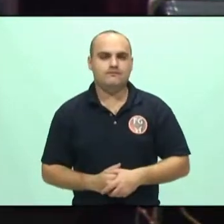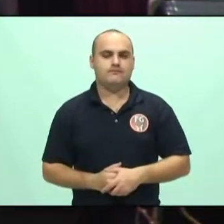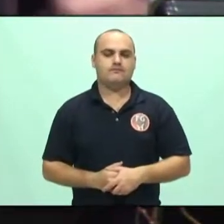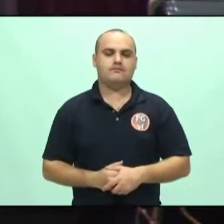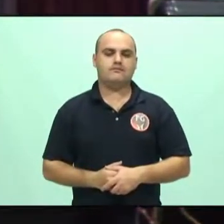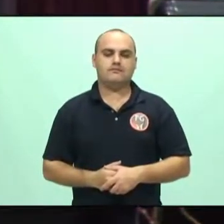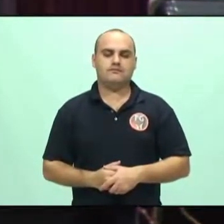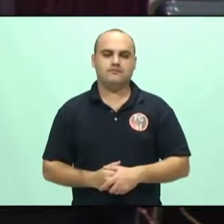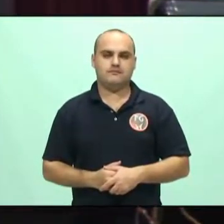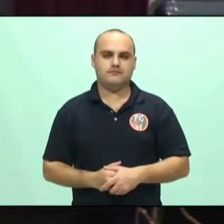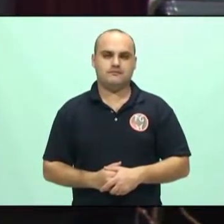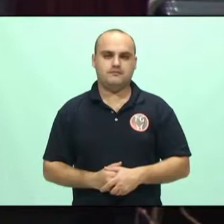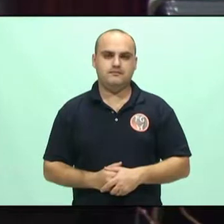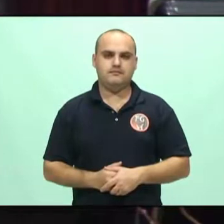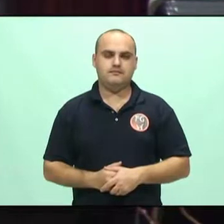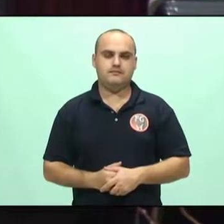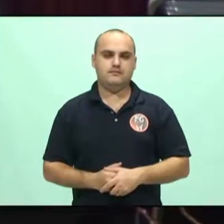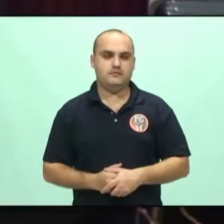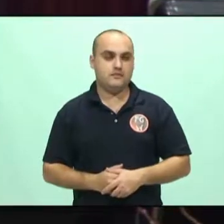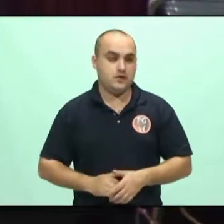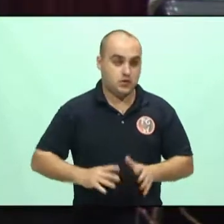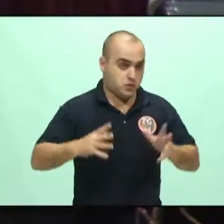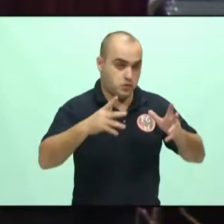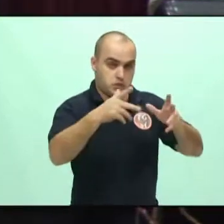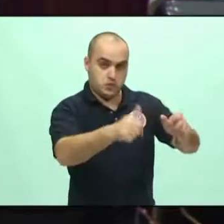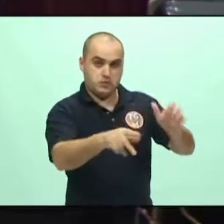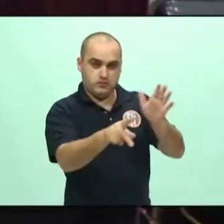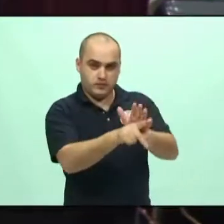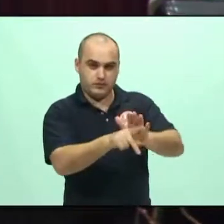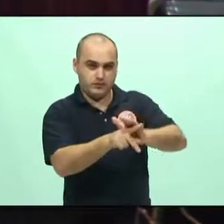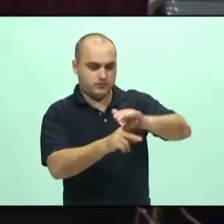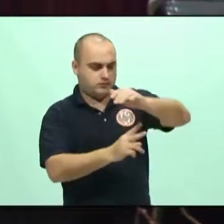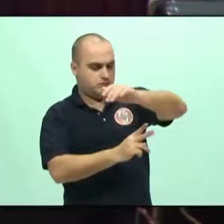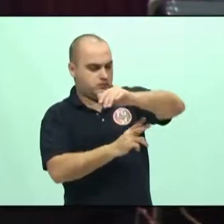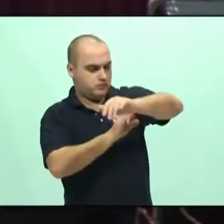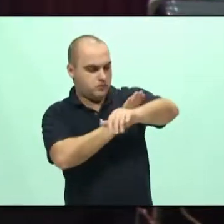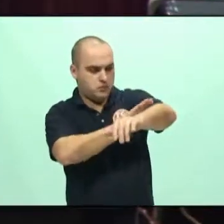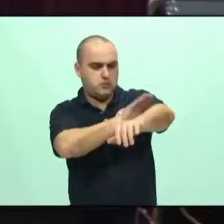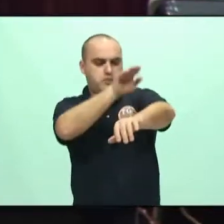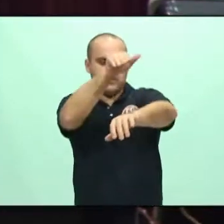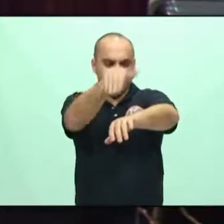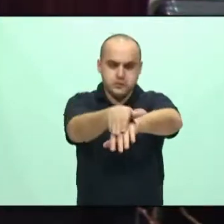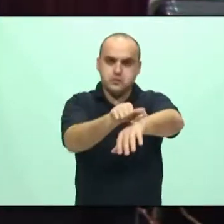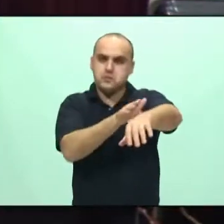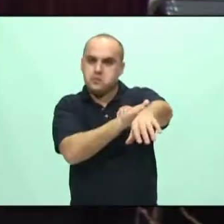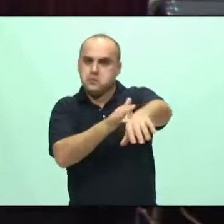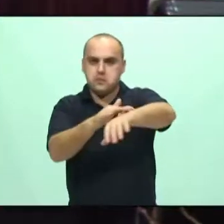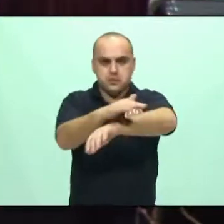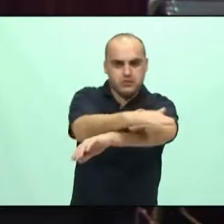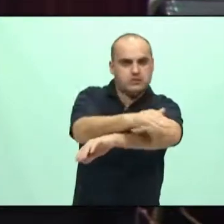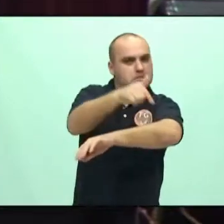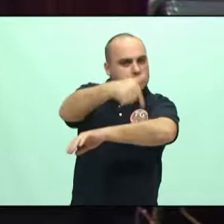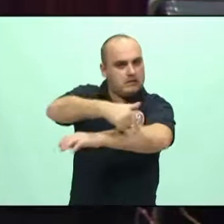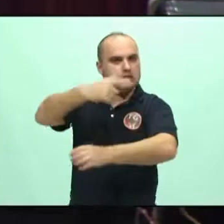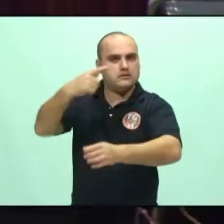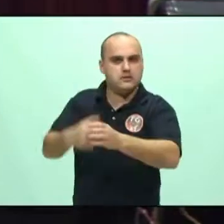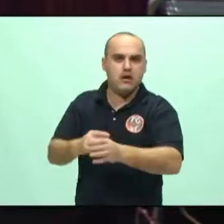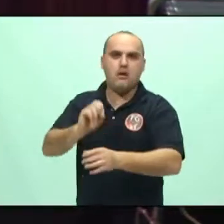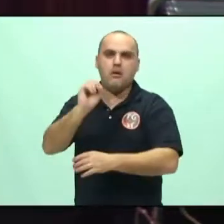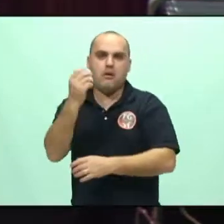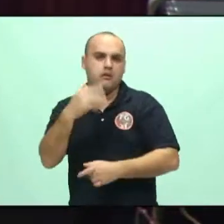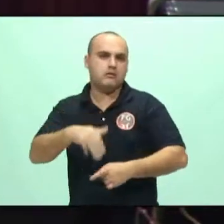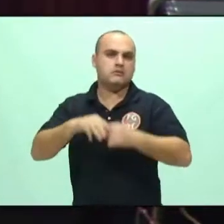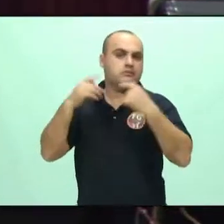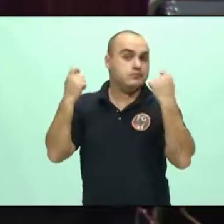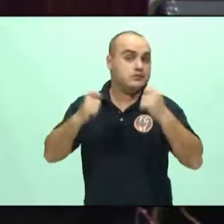senhores com relação aos nossos Trevos de acesso ao Nosso a nossa cidade nosso município deveria ser um caso de